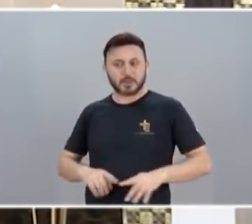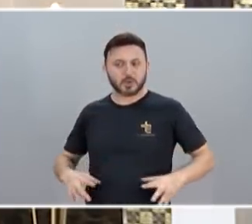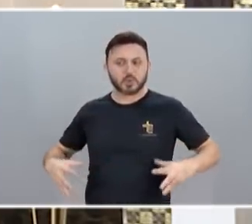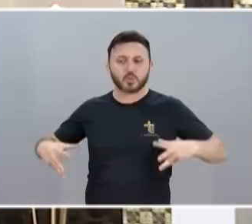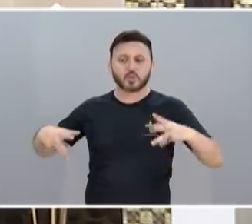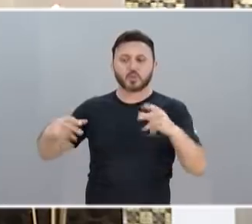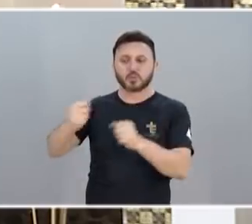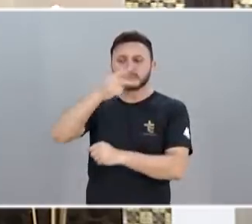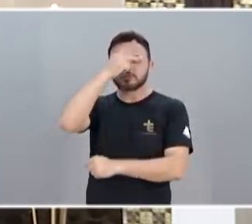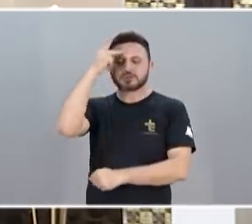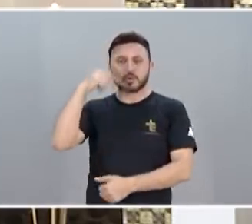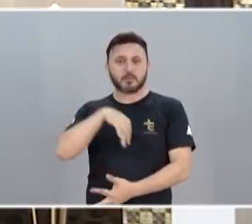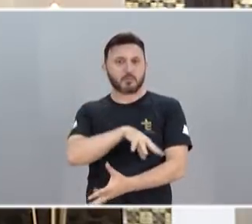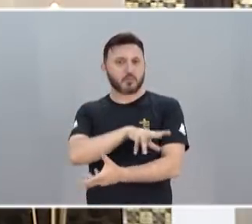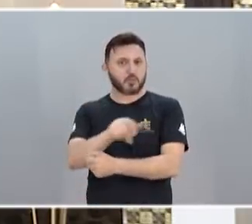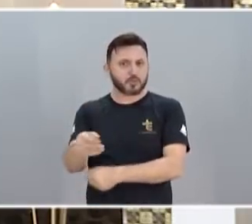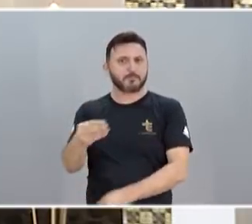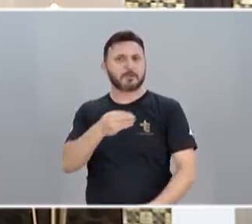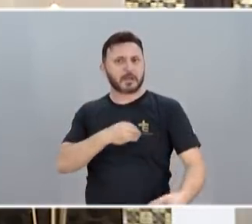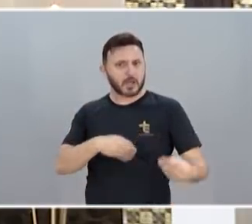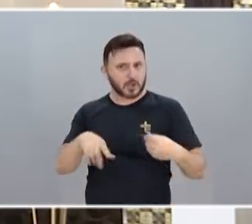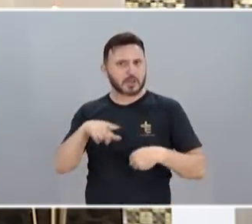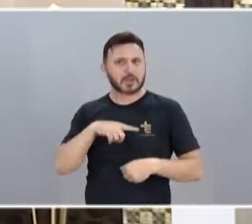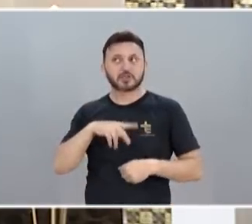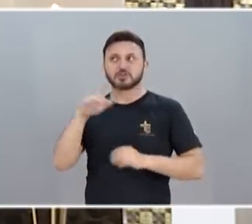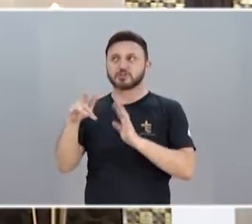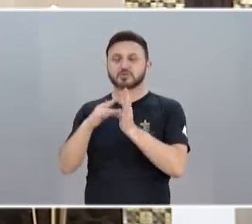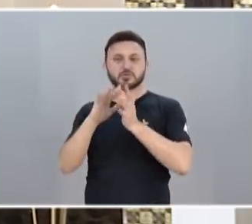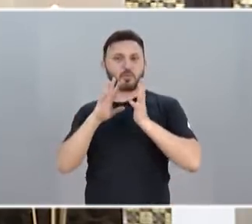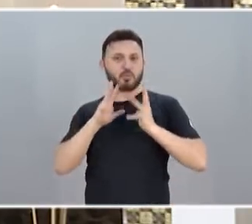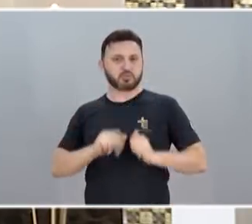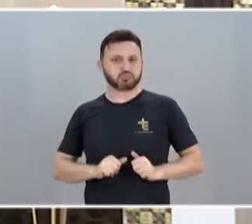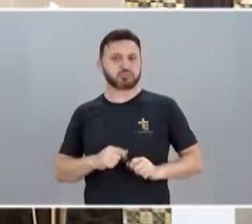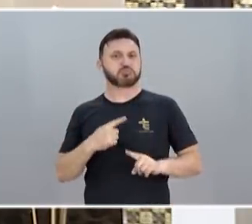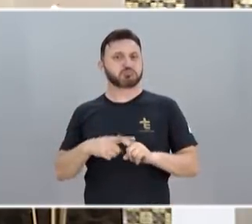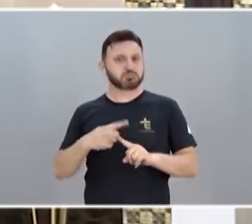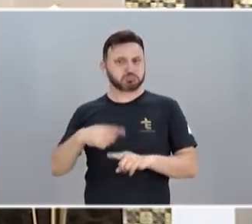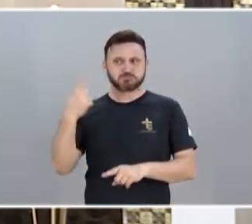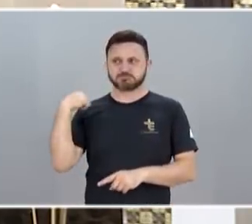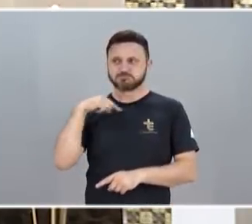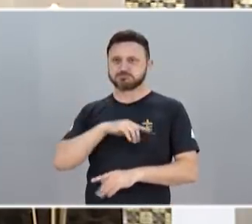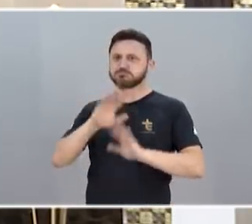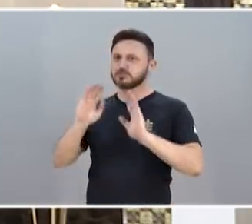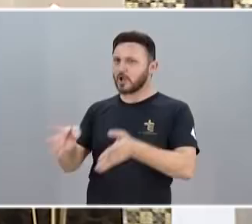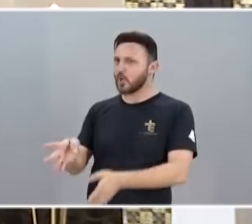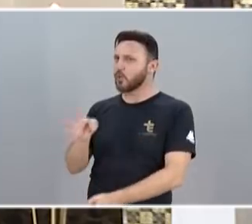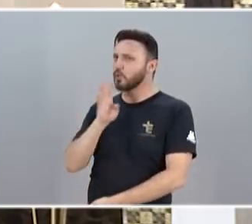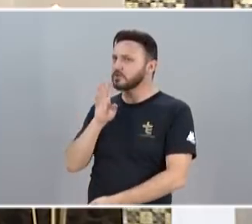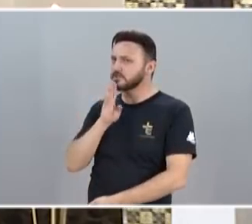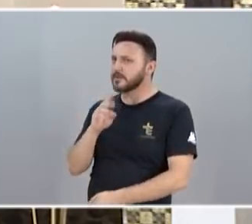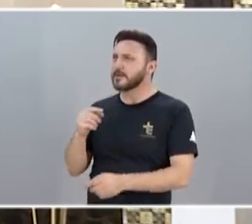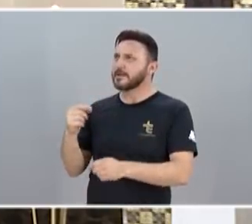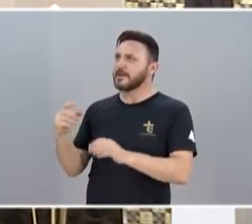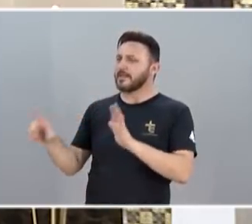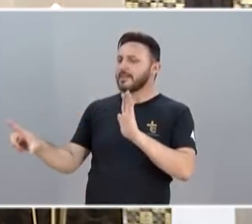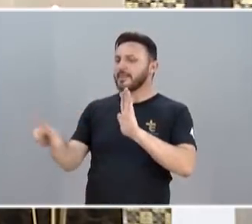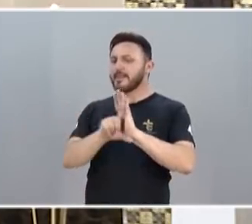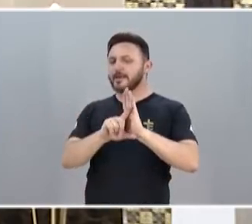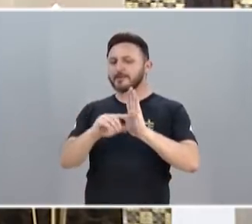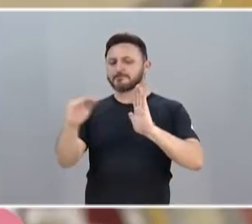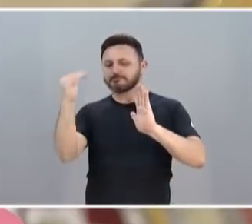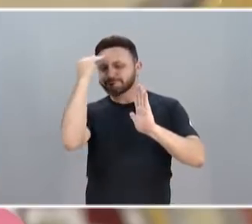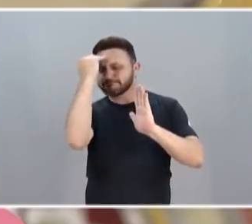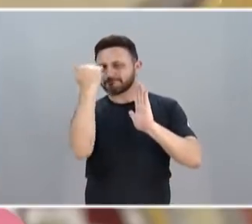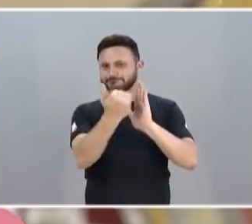pelos pecados do mundo inteiro. Para saber que o conhecemos, vejamos se guardamos os seus